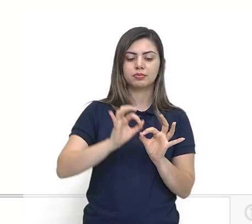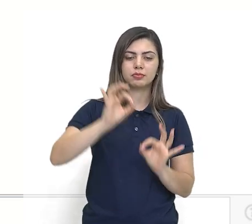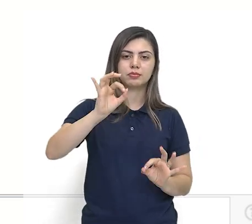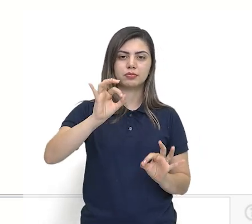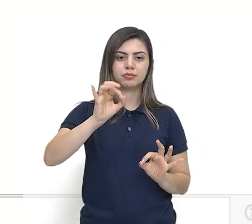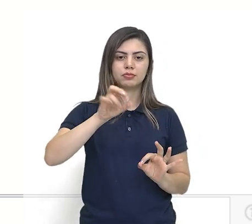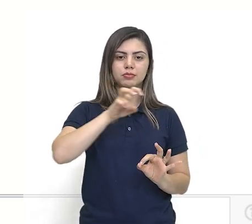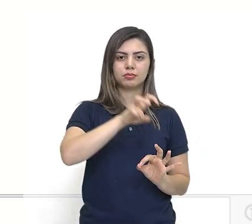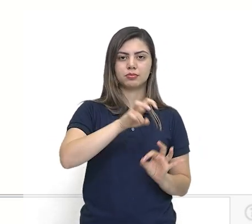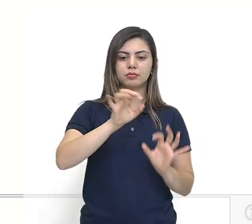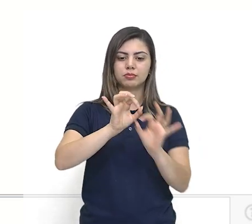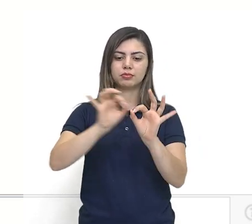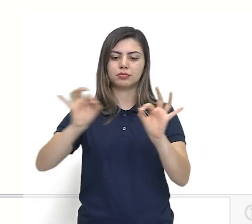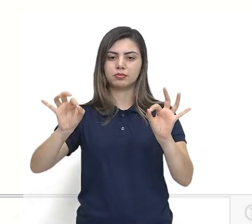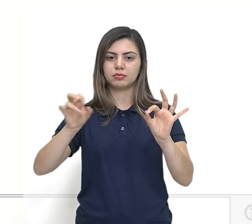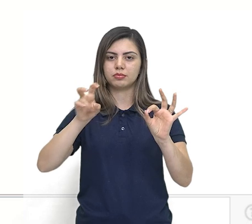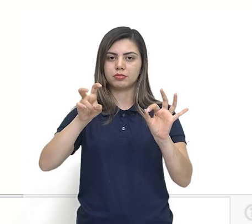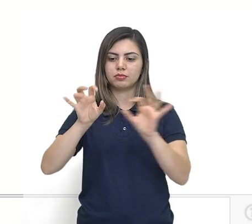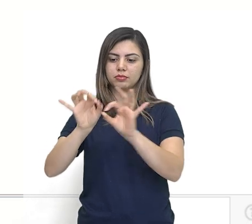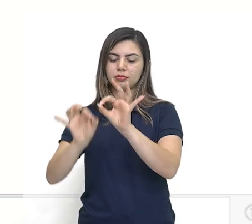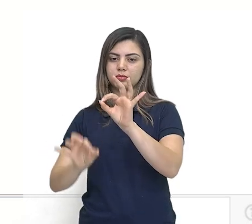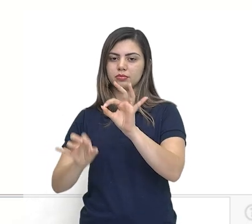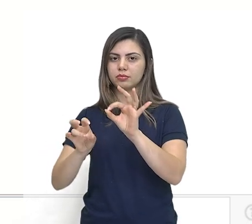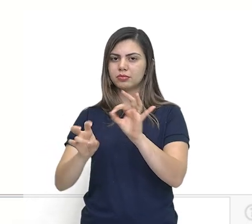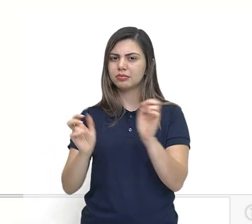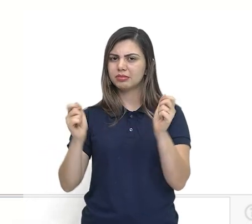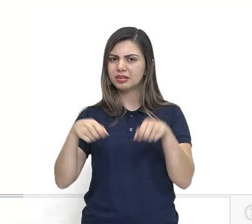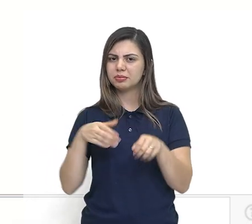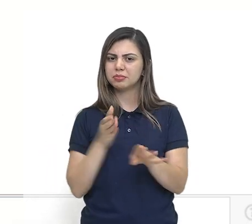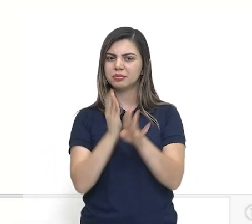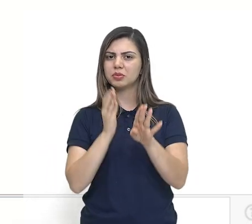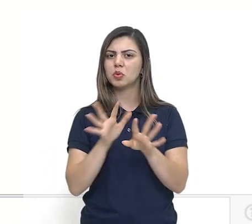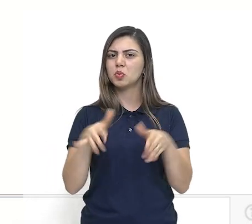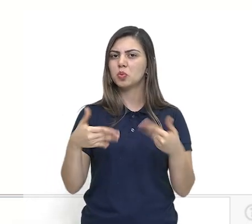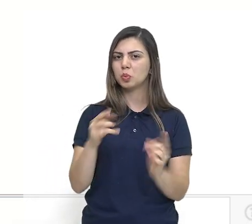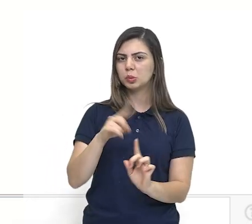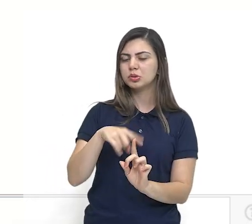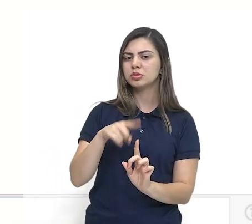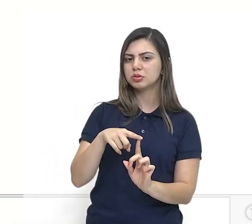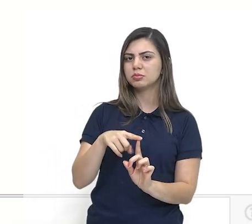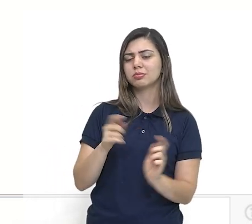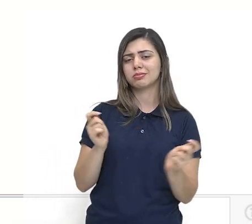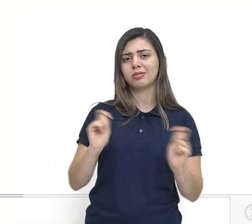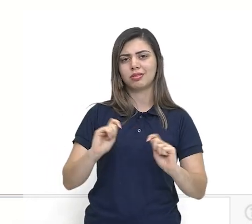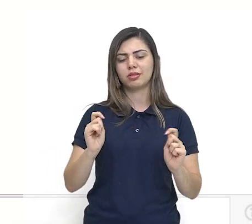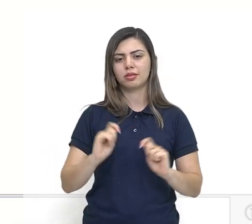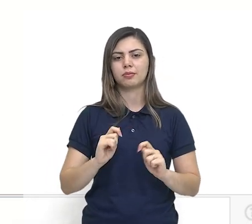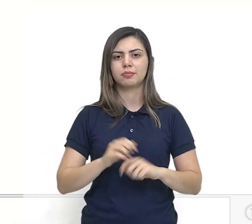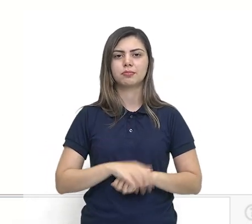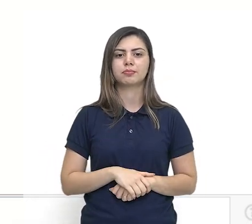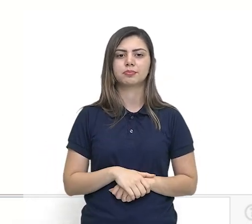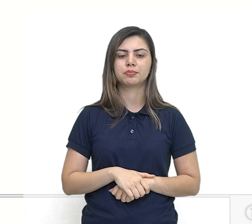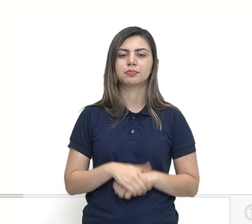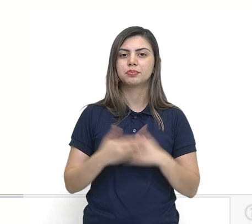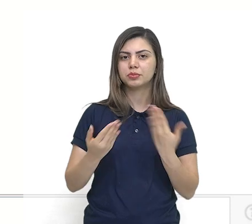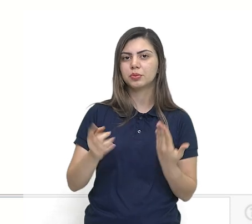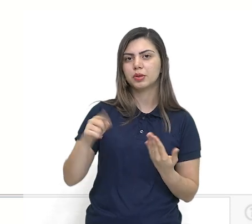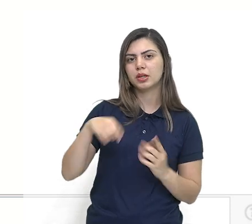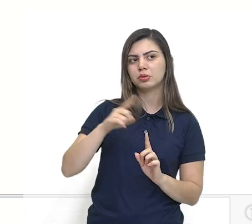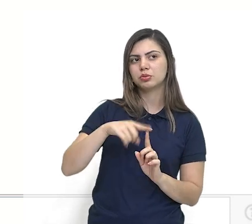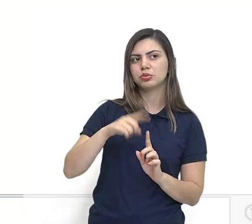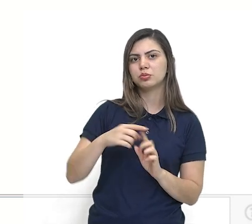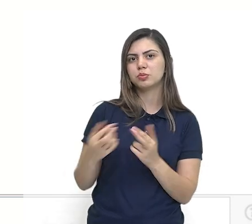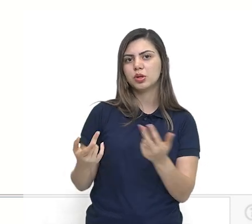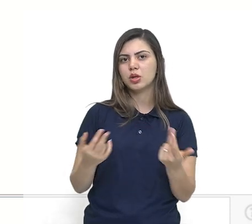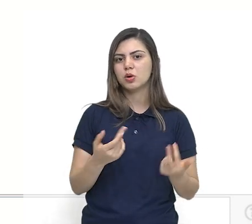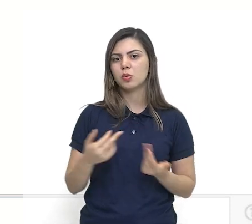5. Eu tenho como identificar o polígono? Tenho. Pego O perímetro, o polígono é regular.